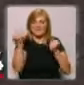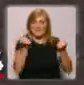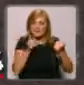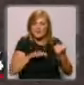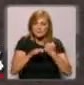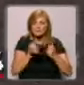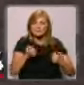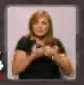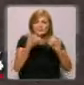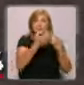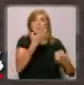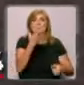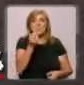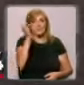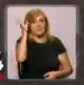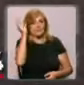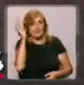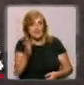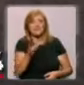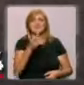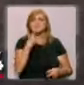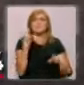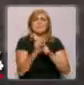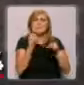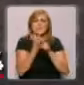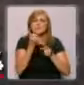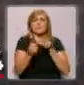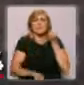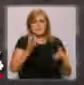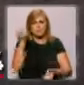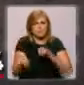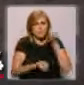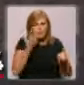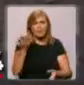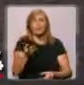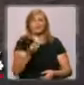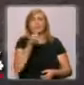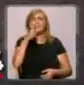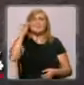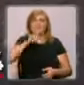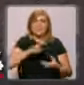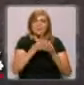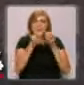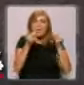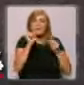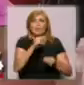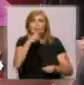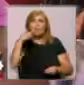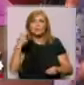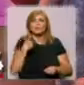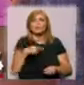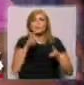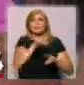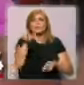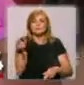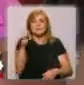muito divertidos e muitas coisas, entre pipocas e algodão doce. Espero que se divirtam.